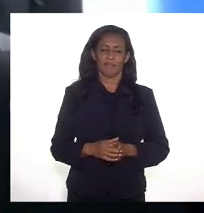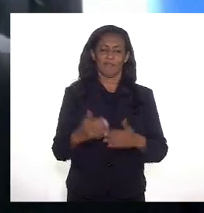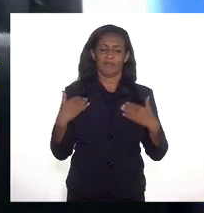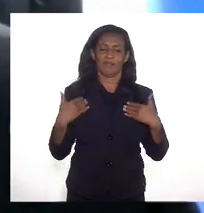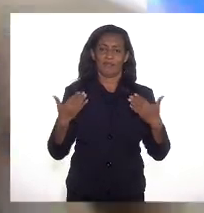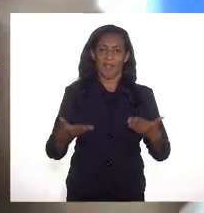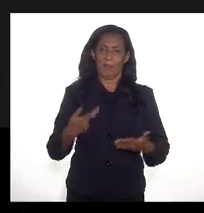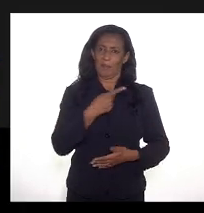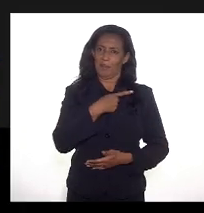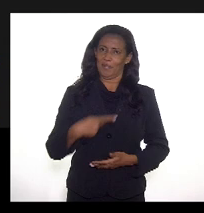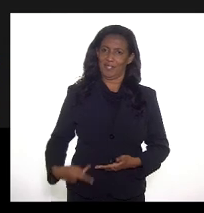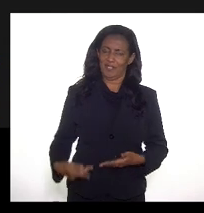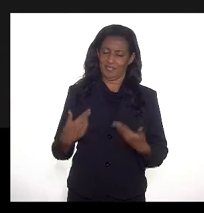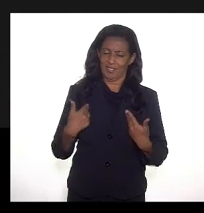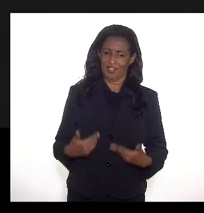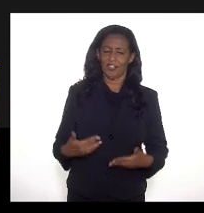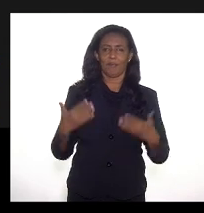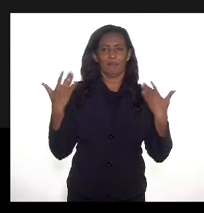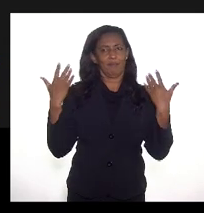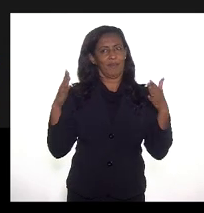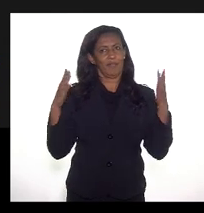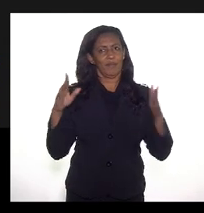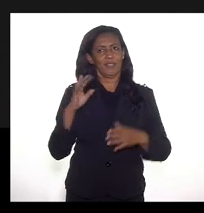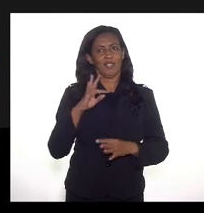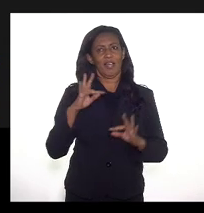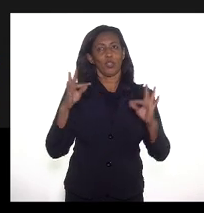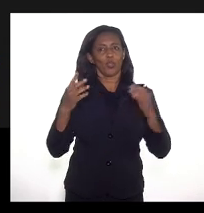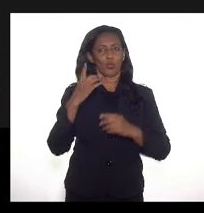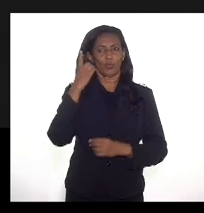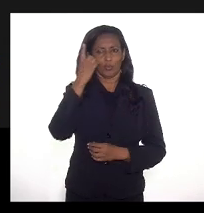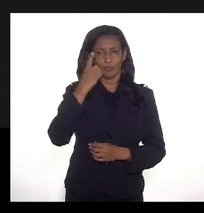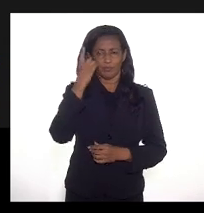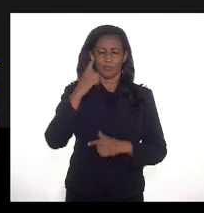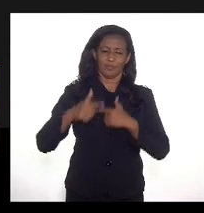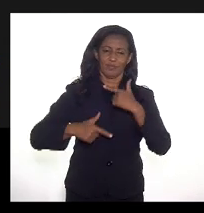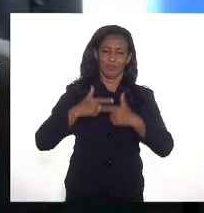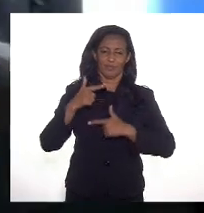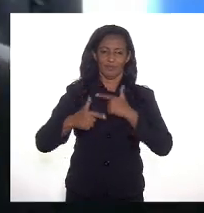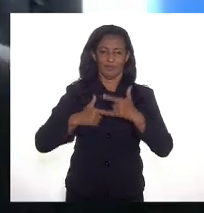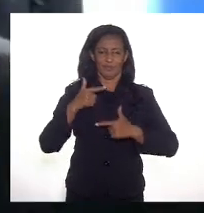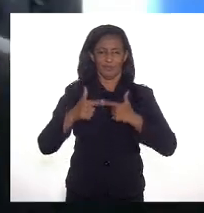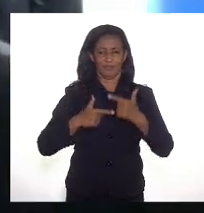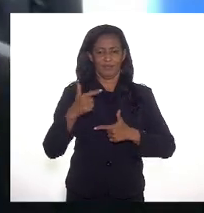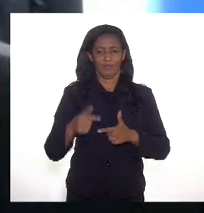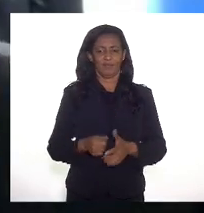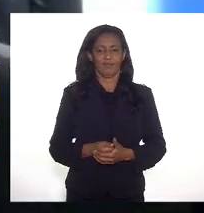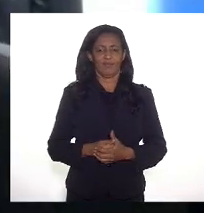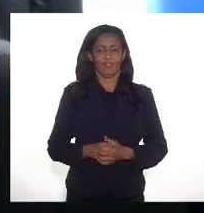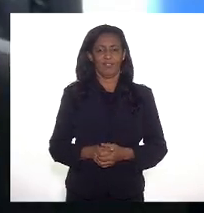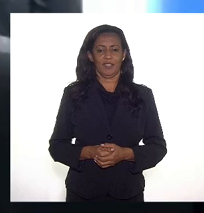interinidade da presidência, parabenizar a todos os deputados pelo brilhante trabalho. Mais uma vez,